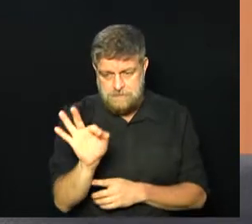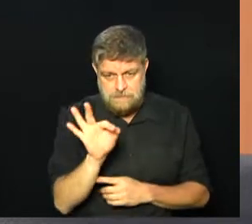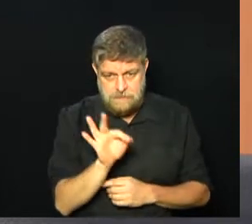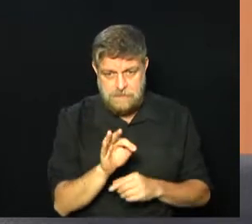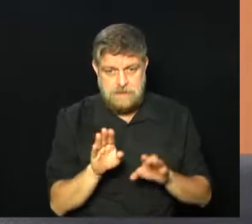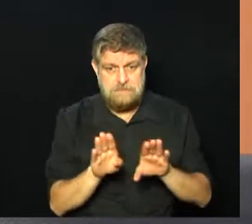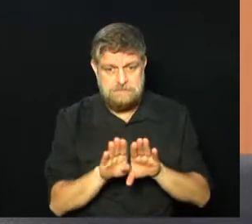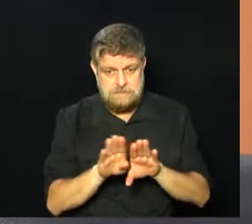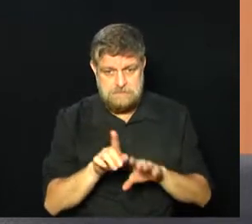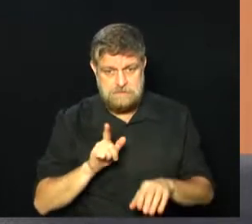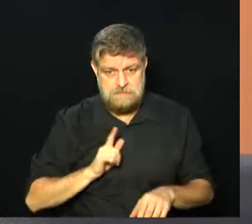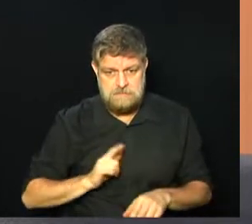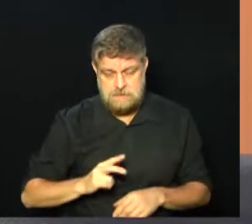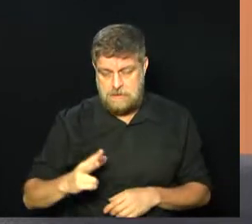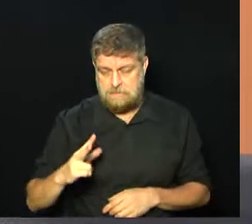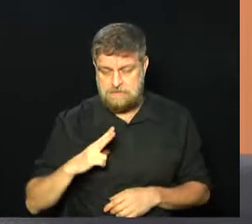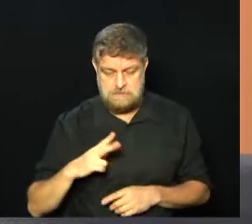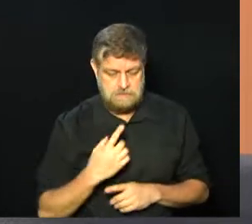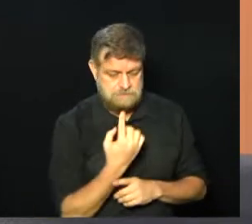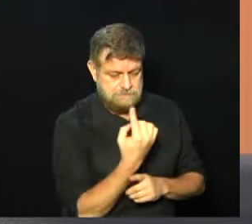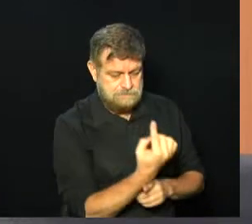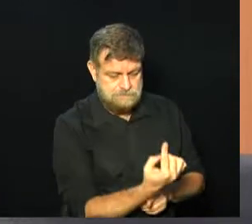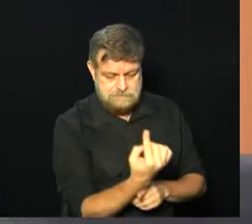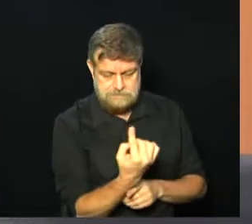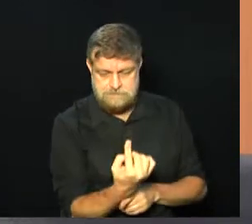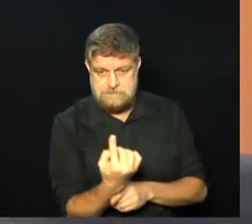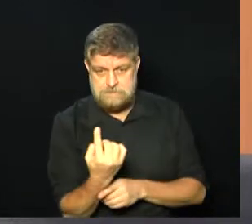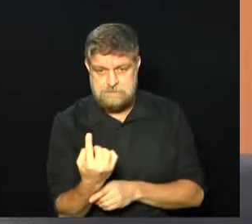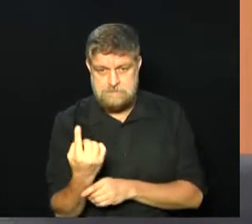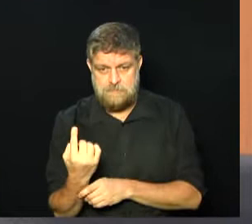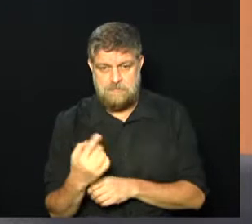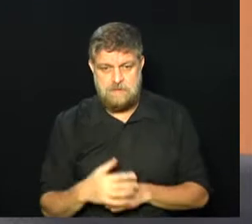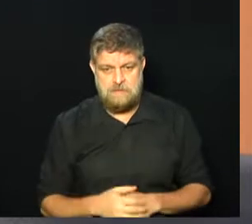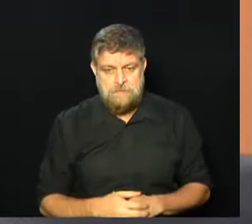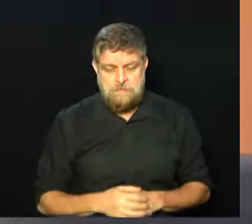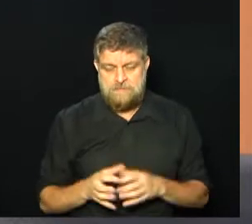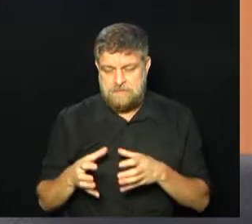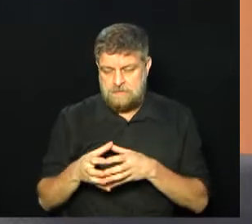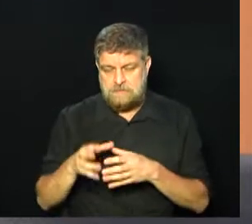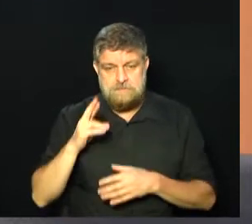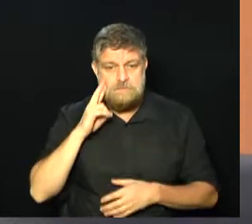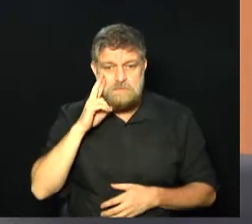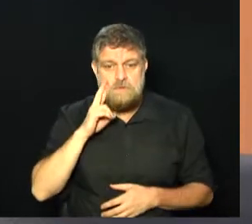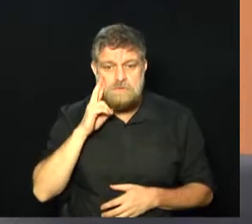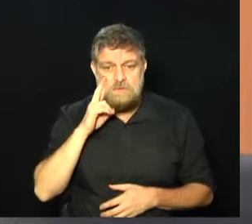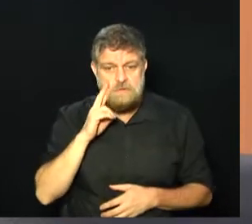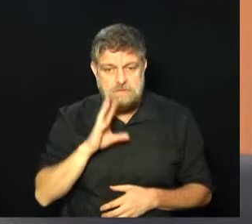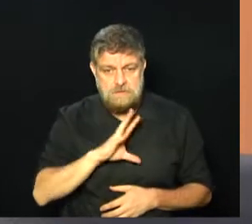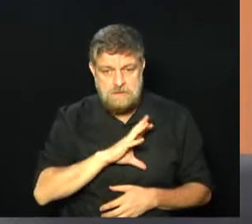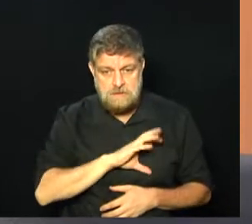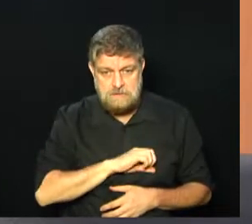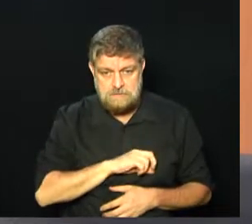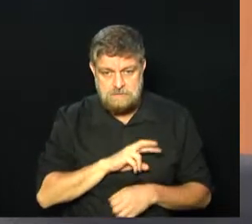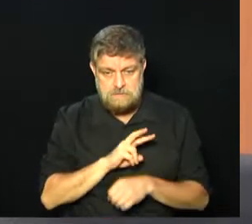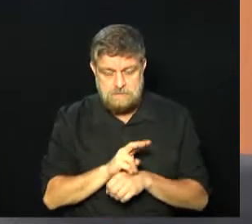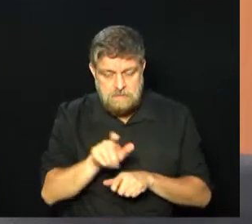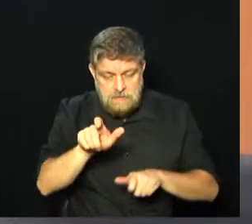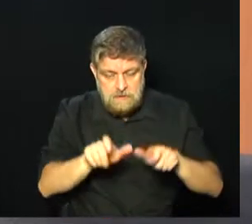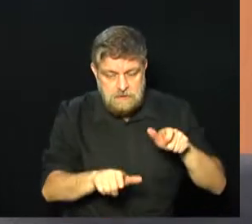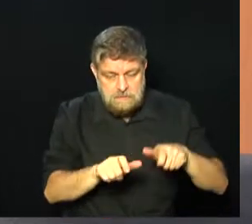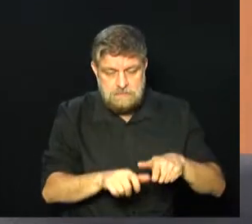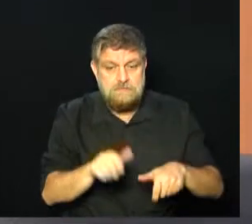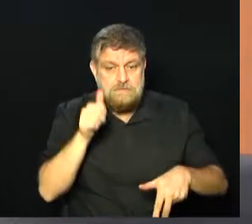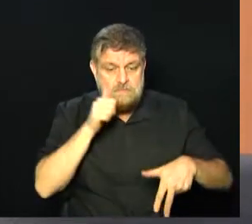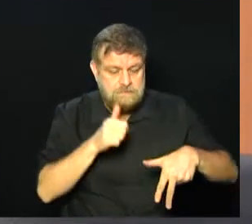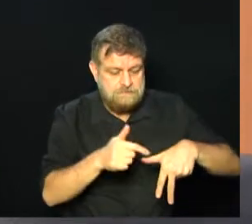vista pessoal, no caso do Grupo Rosa e Amor, no câncer de mama. Eu entendo que